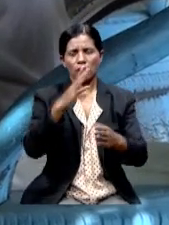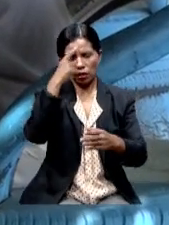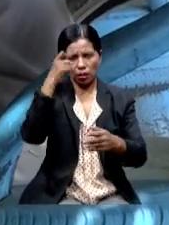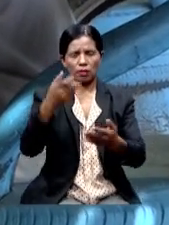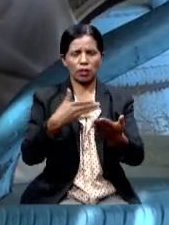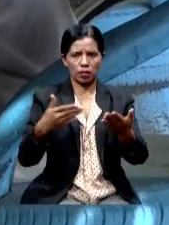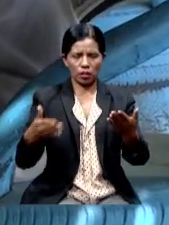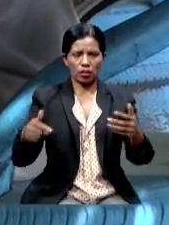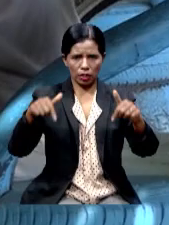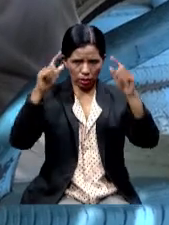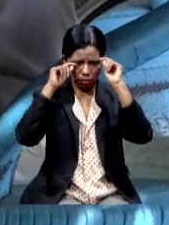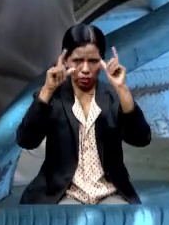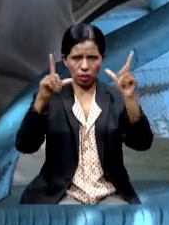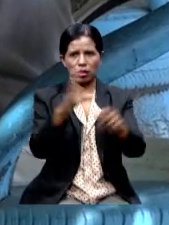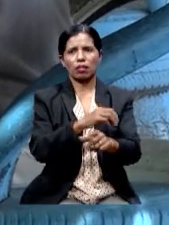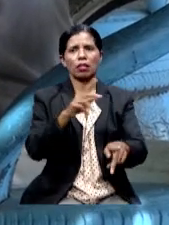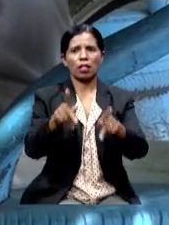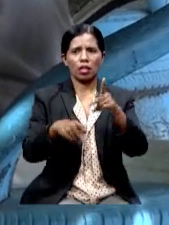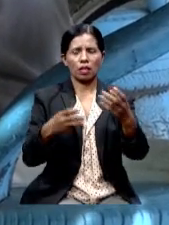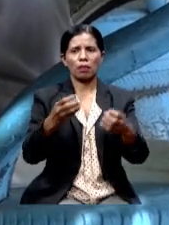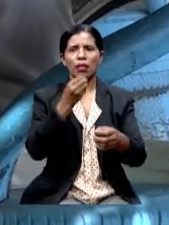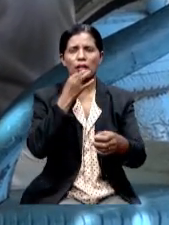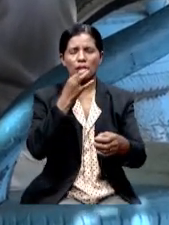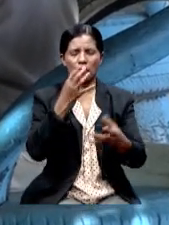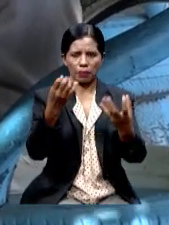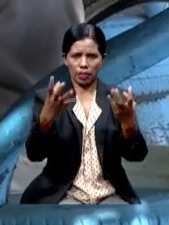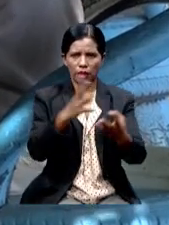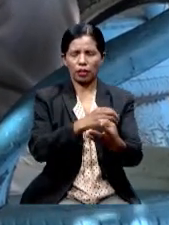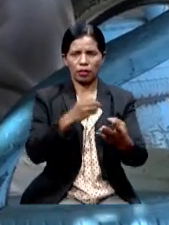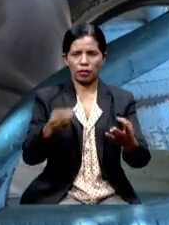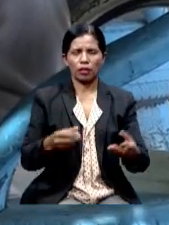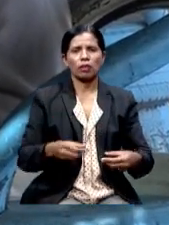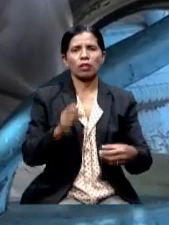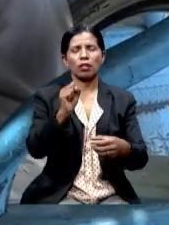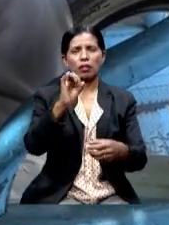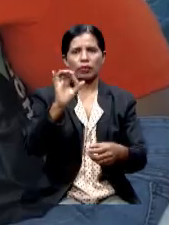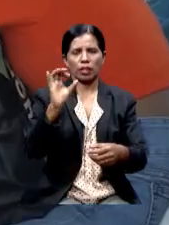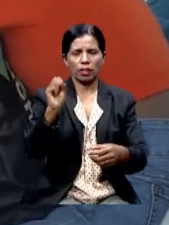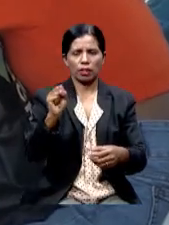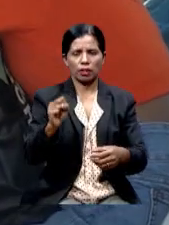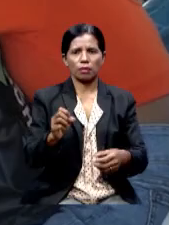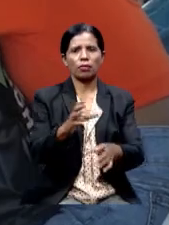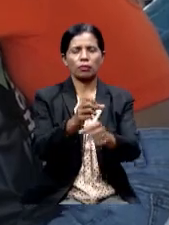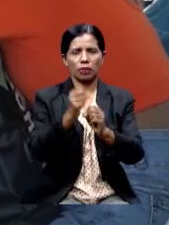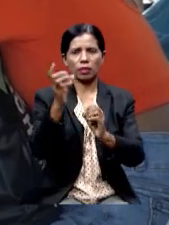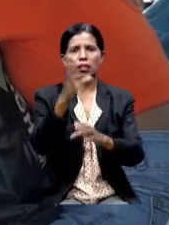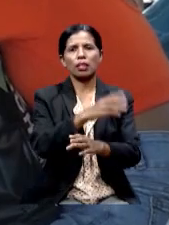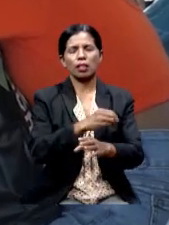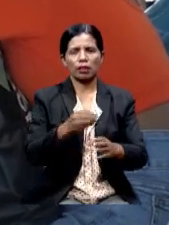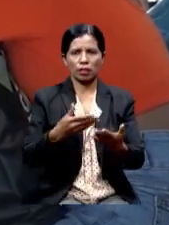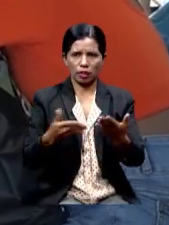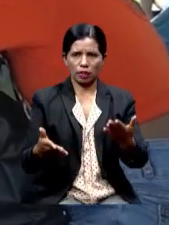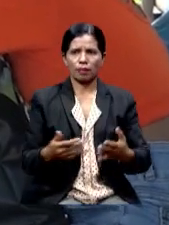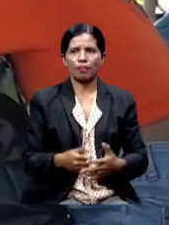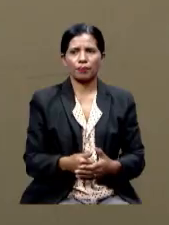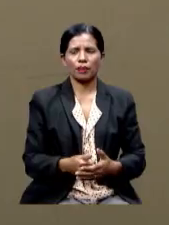circula ona irai laran no populasaun konsumu li ona hafoi na faesa foti amostra. Produto sira ne be